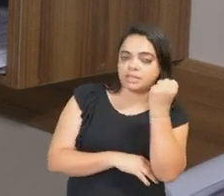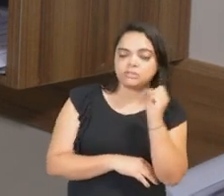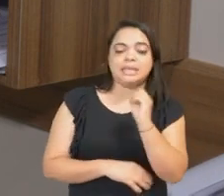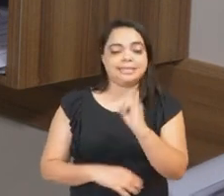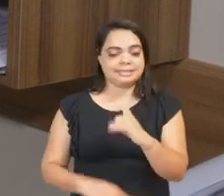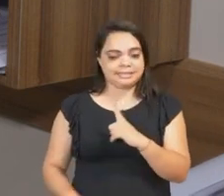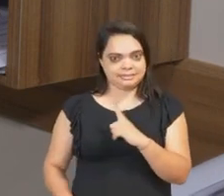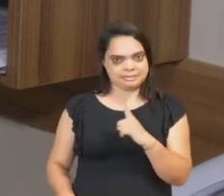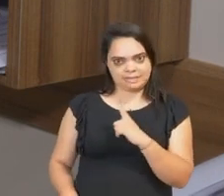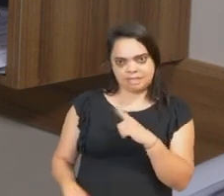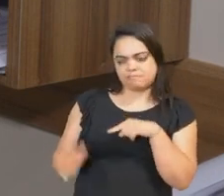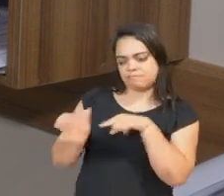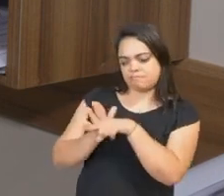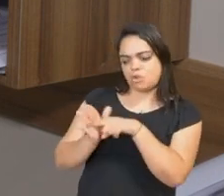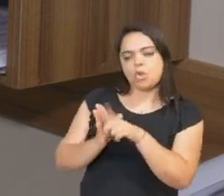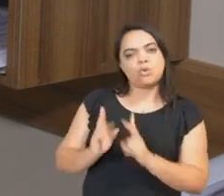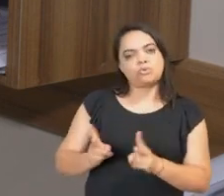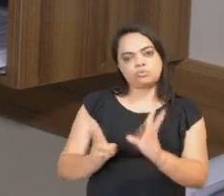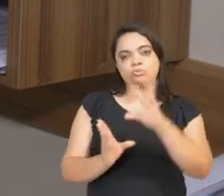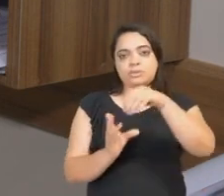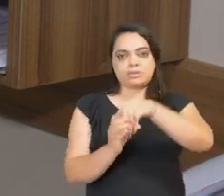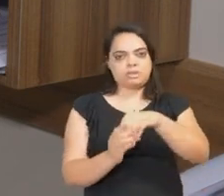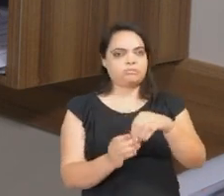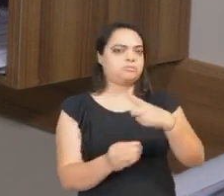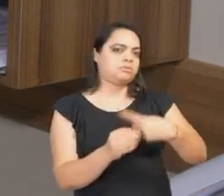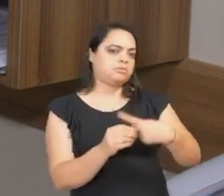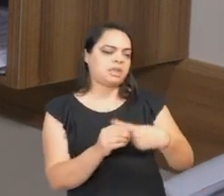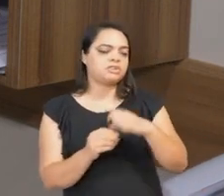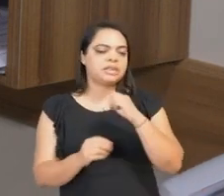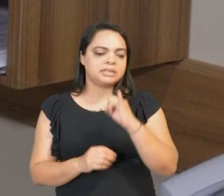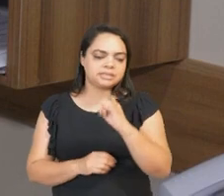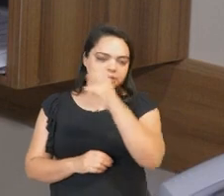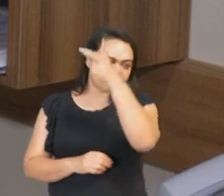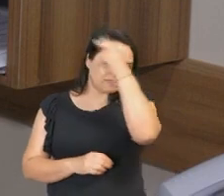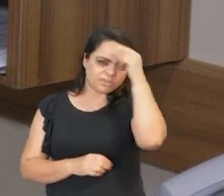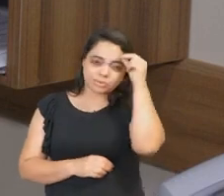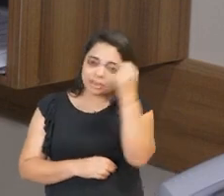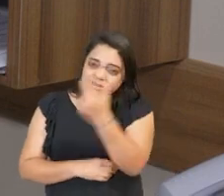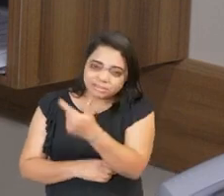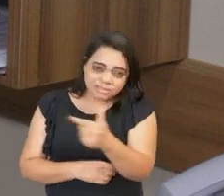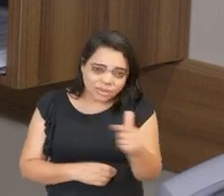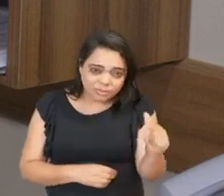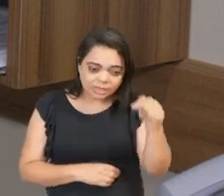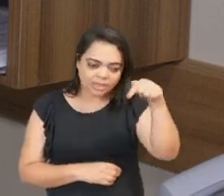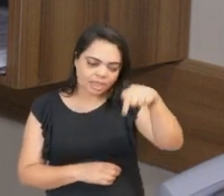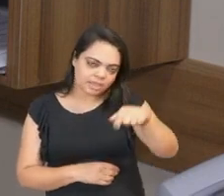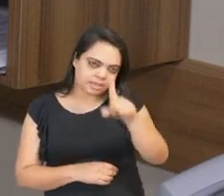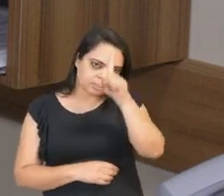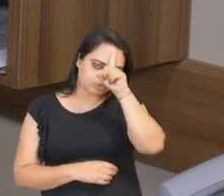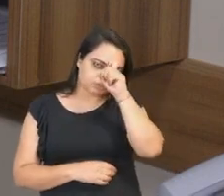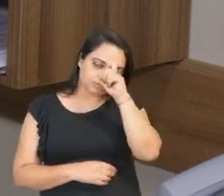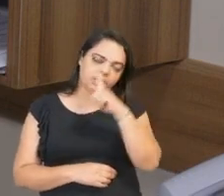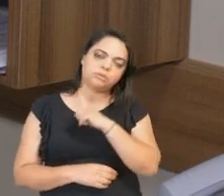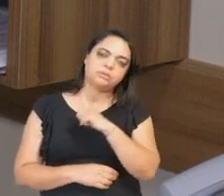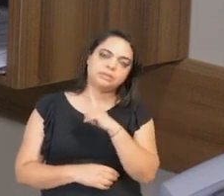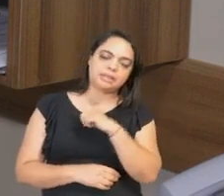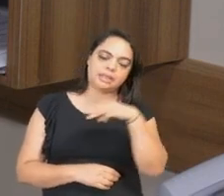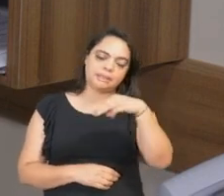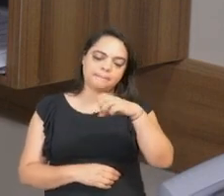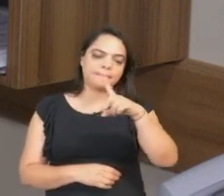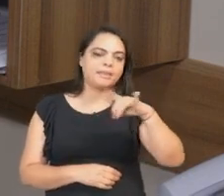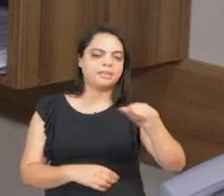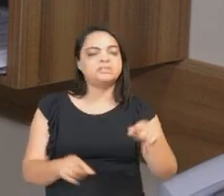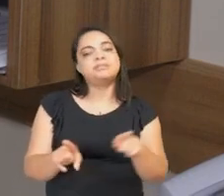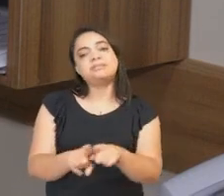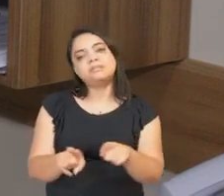o município tivesse investigação continua no município de origem caso o município não tenha aqui no HC a gente tem a